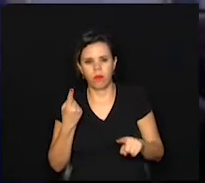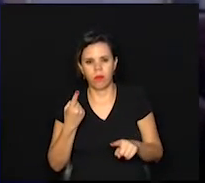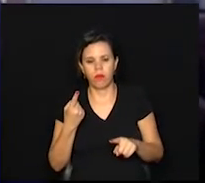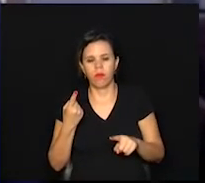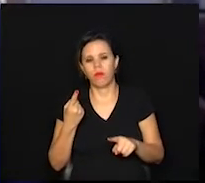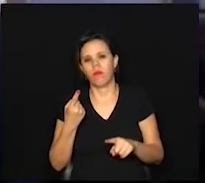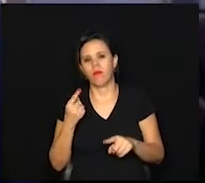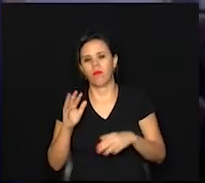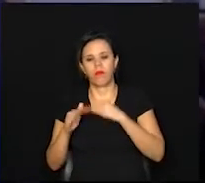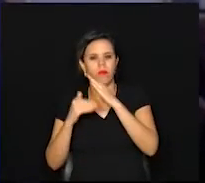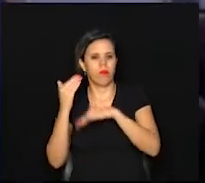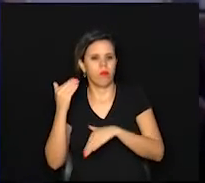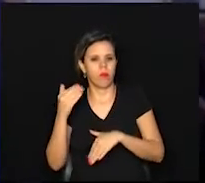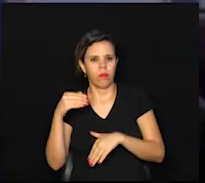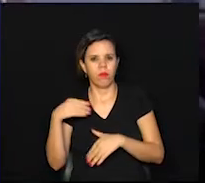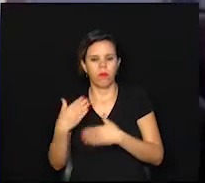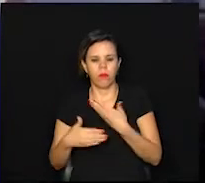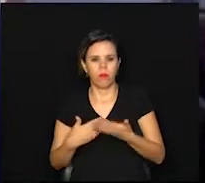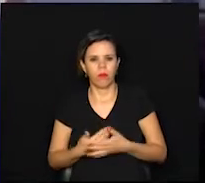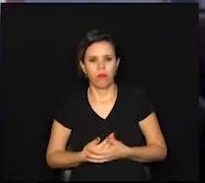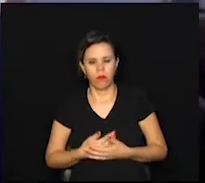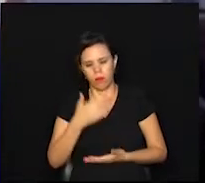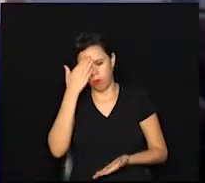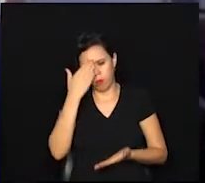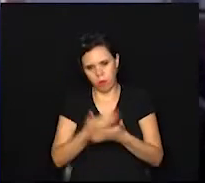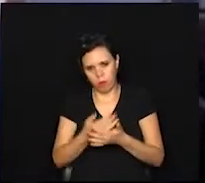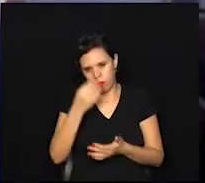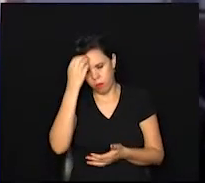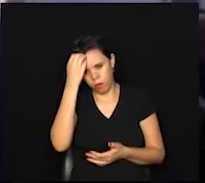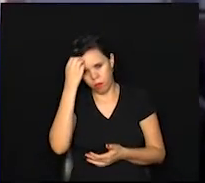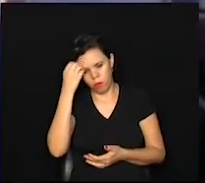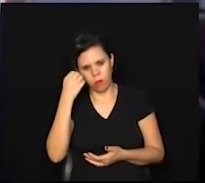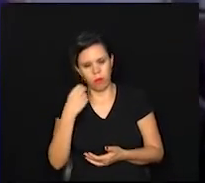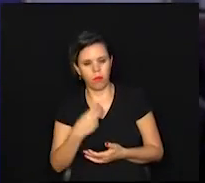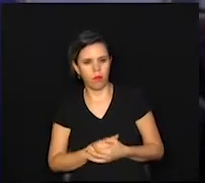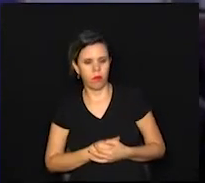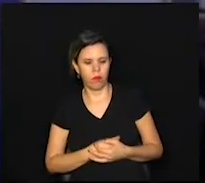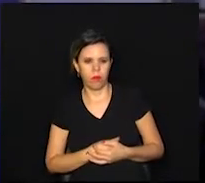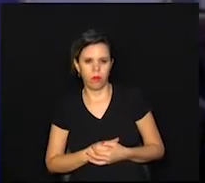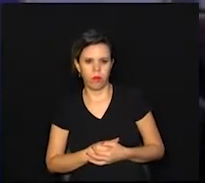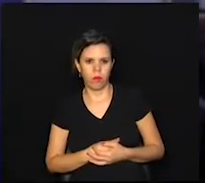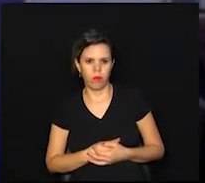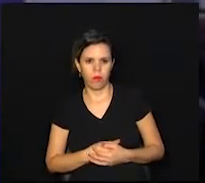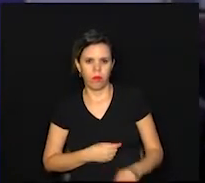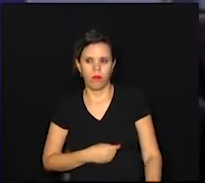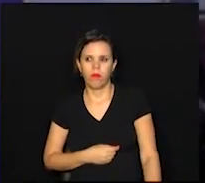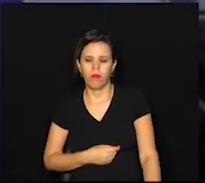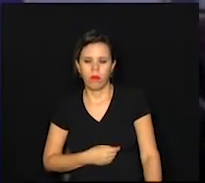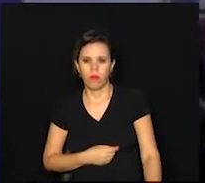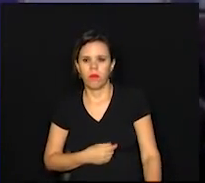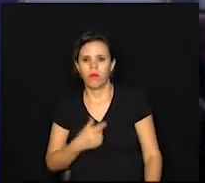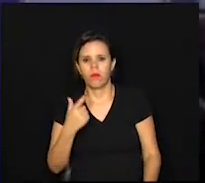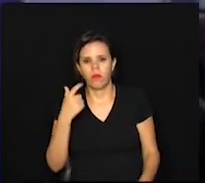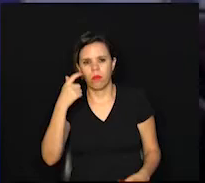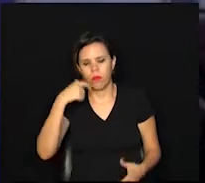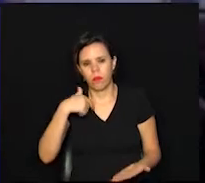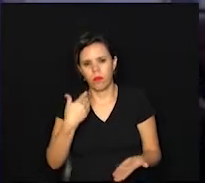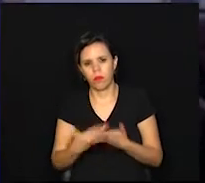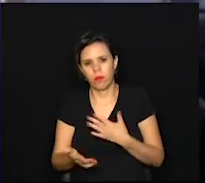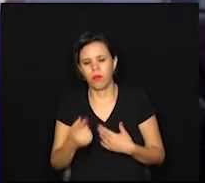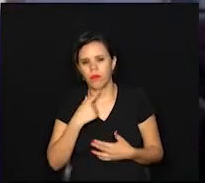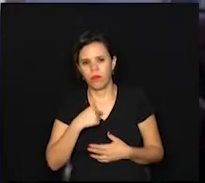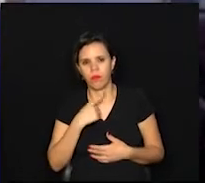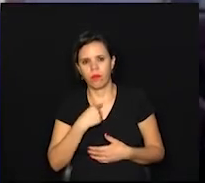foram construídos durante todo o processo. Eu acredito mesmo, até porque eu preciso acreditar, porque senão eu perco o tesão de